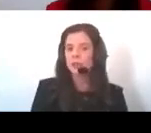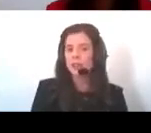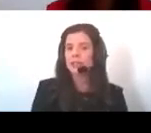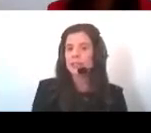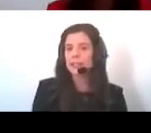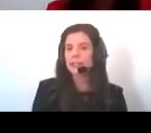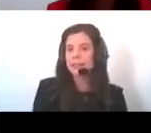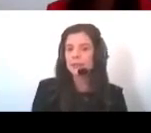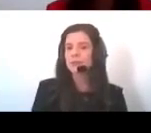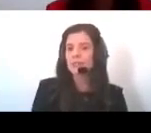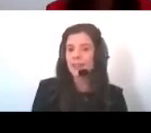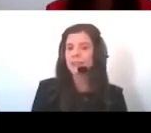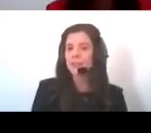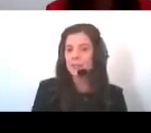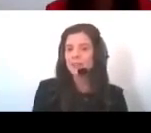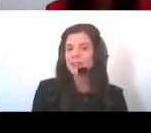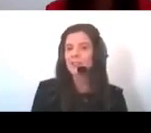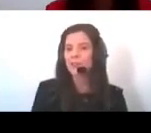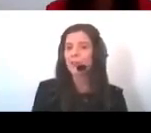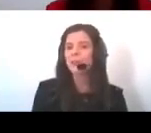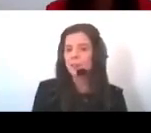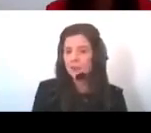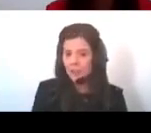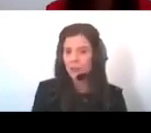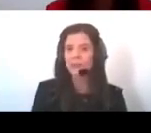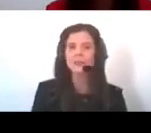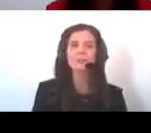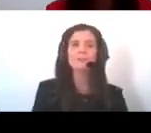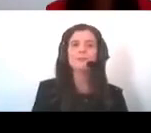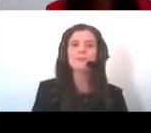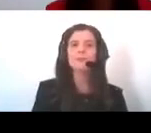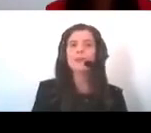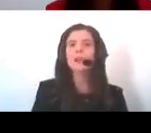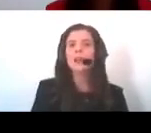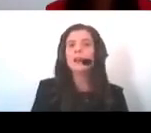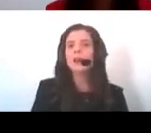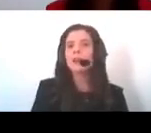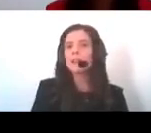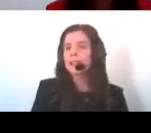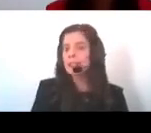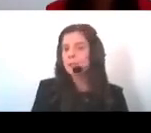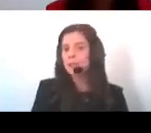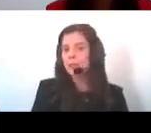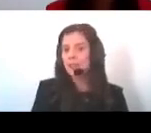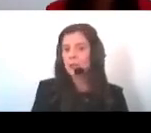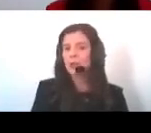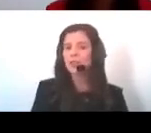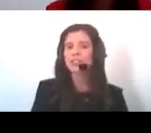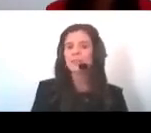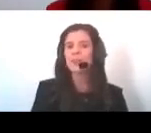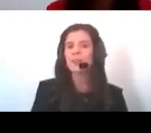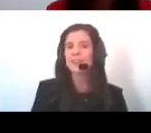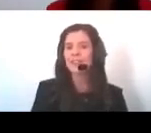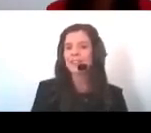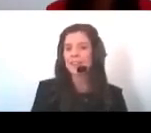atende outras secretarias quando querem fazer algumas reformas e manutenções. A Secretaria Municipal de Saúde, a gente